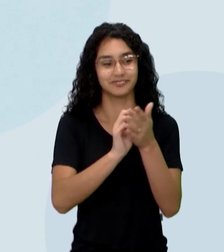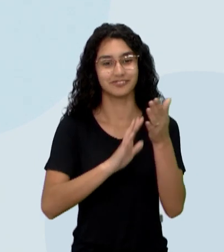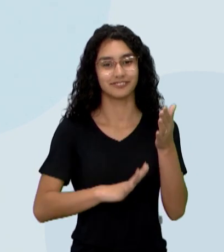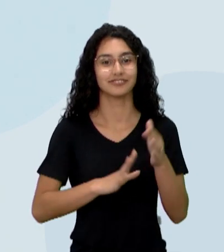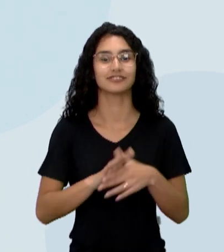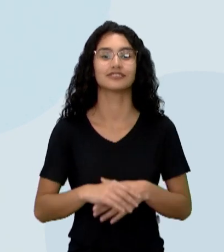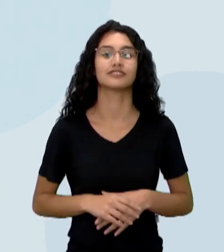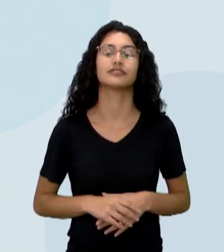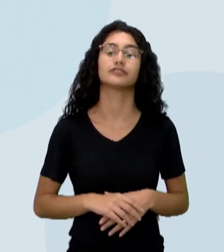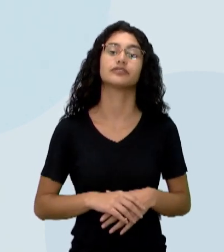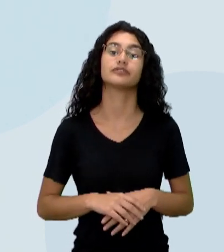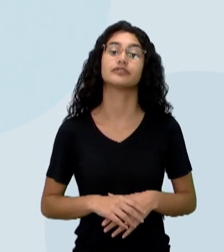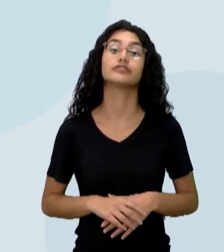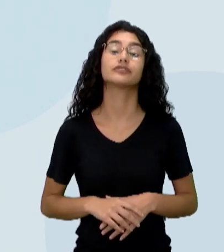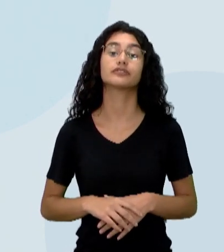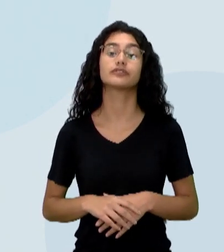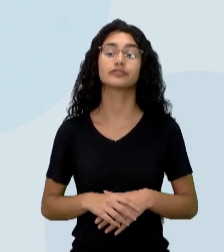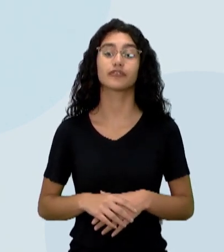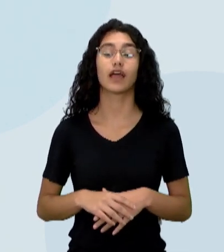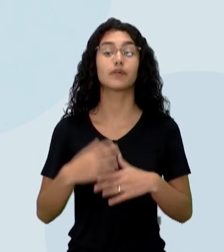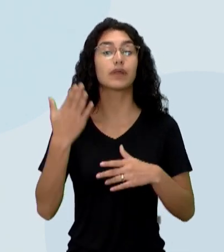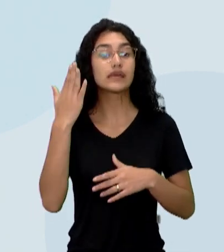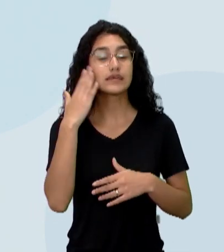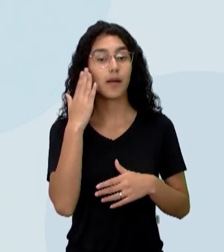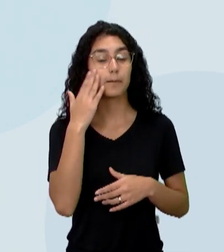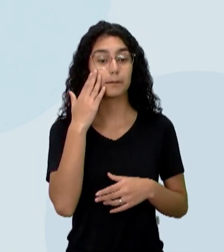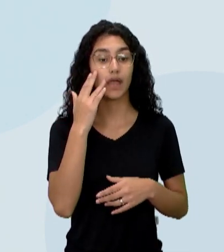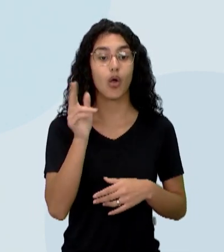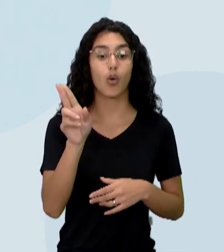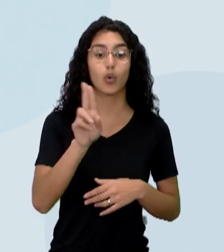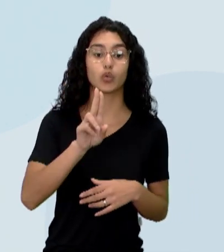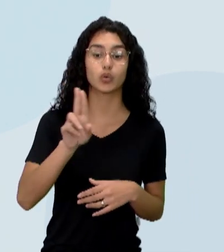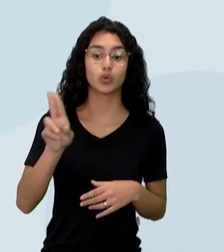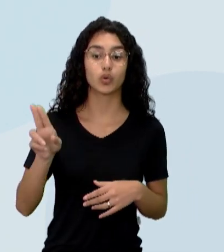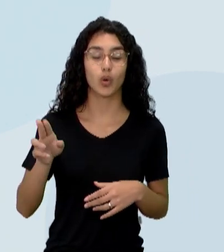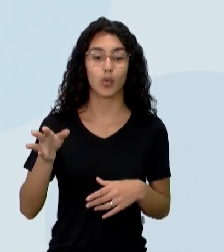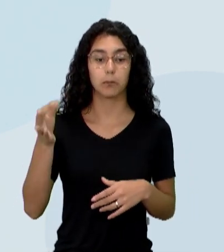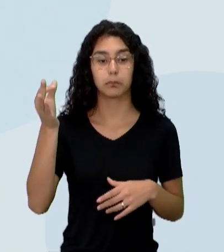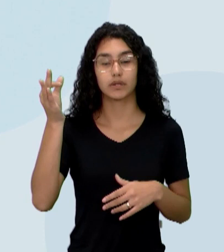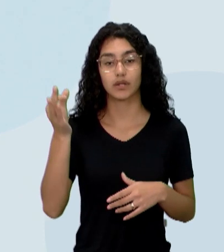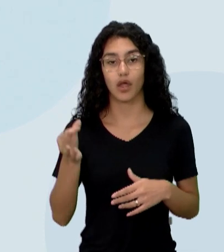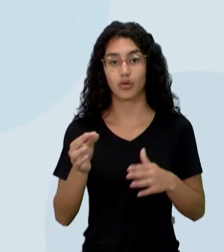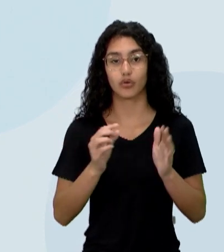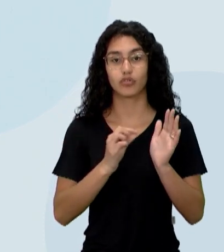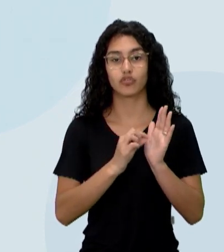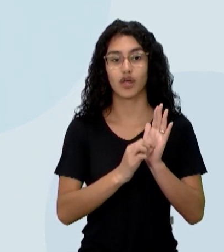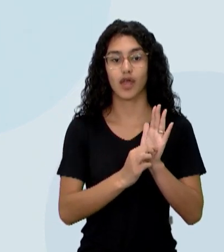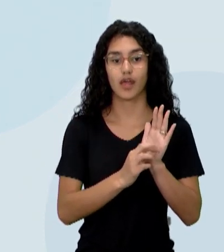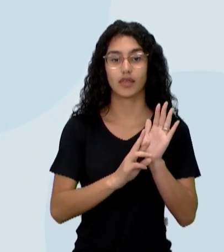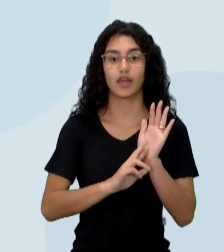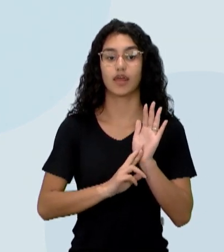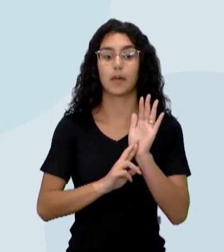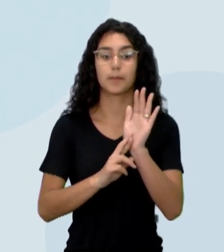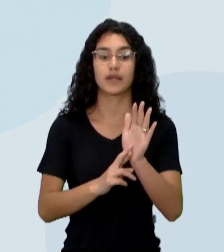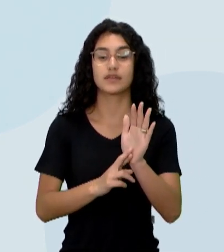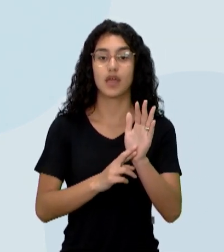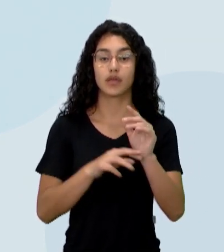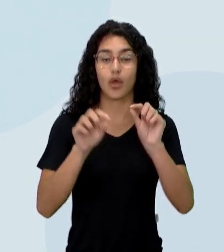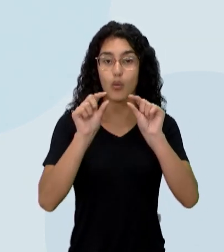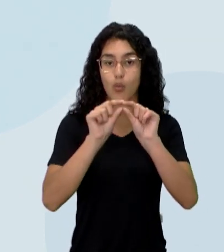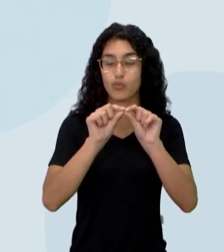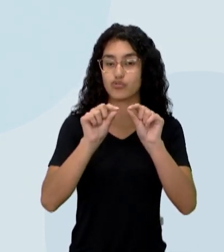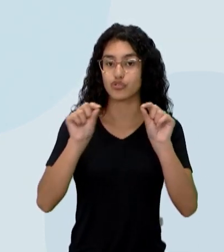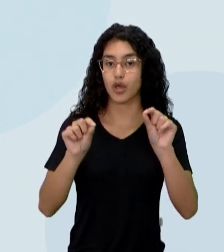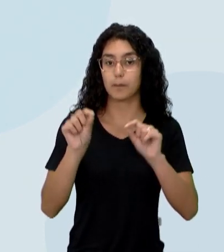né? Ele está querendo saber o nome do segmento de reta que representa o diâmetro